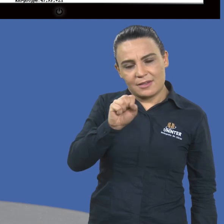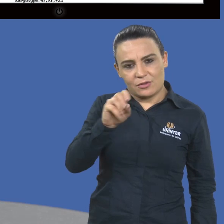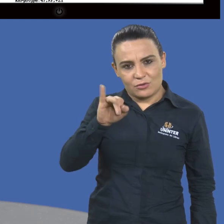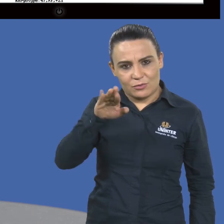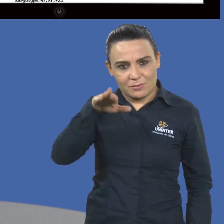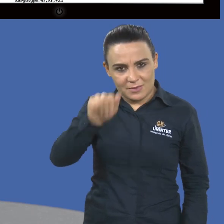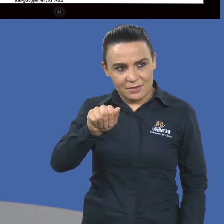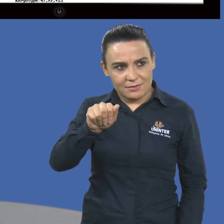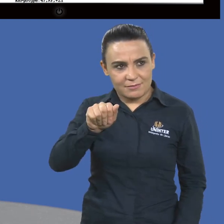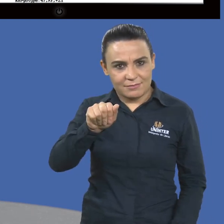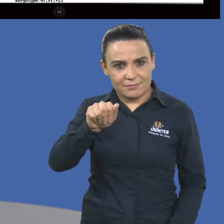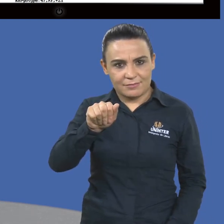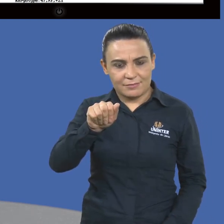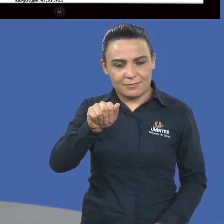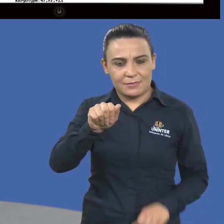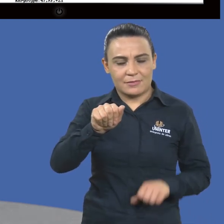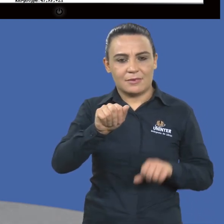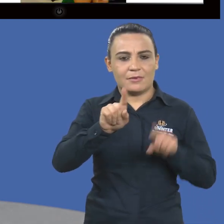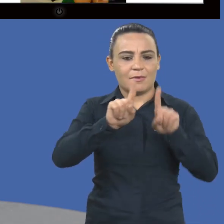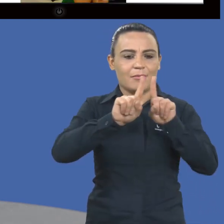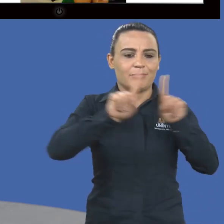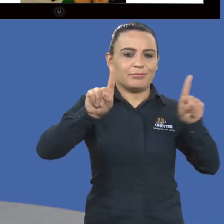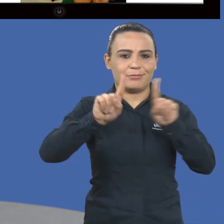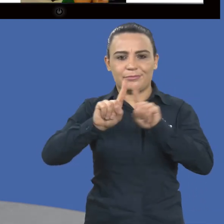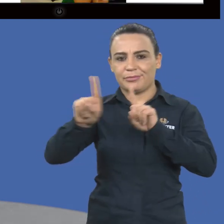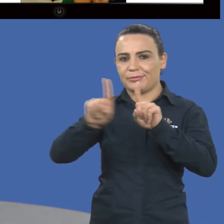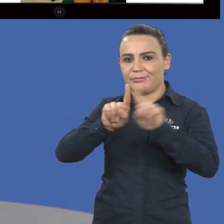em 95% dos casos.